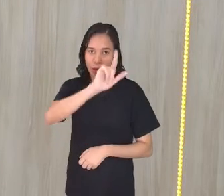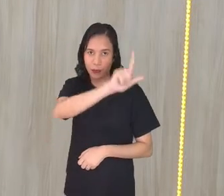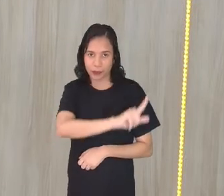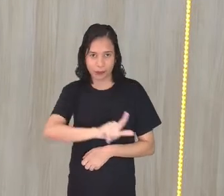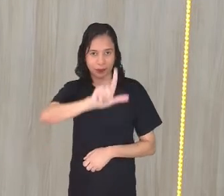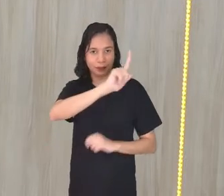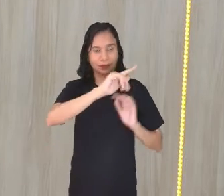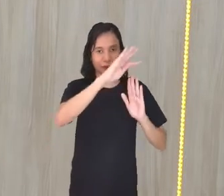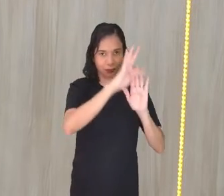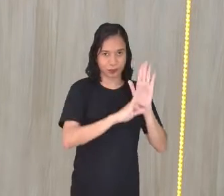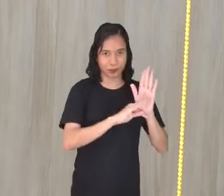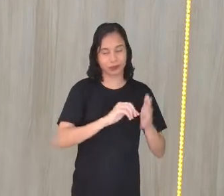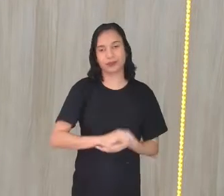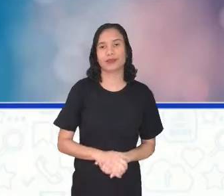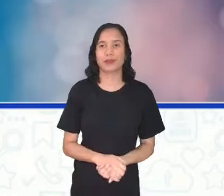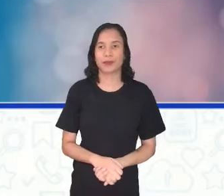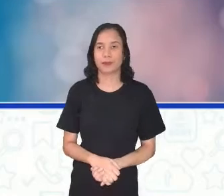literário.